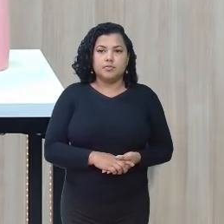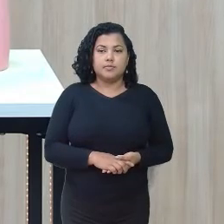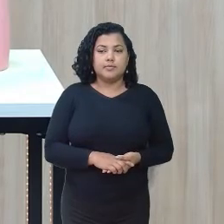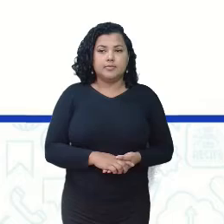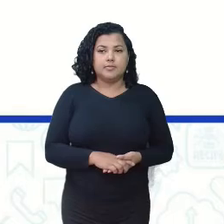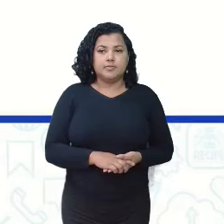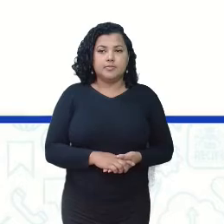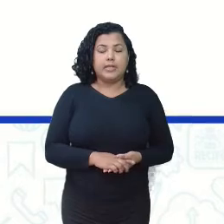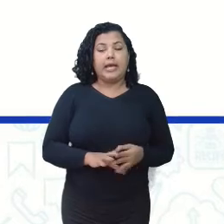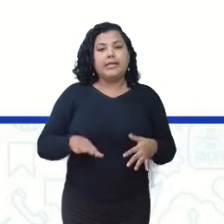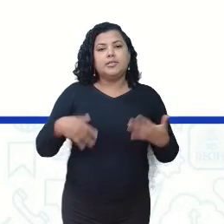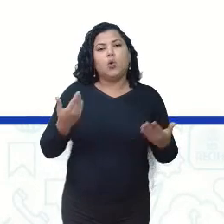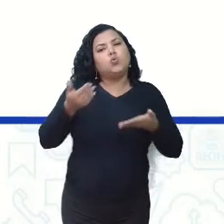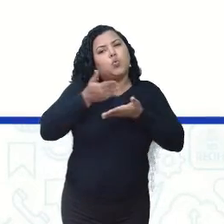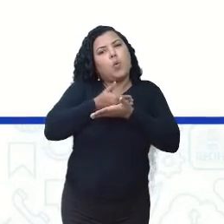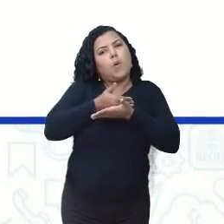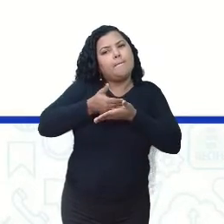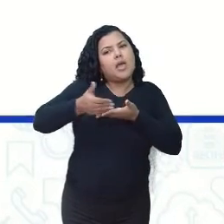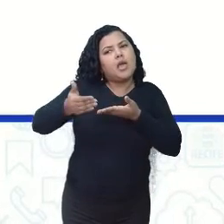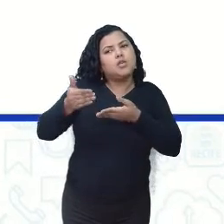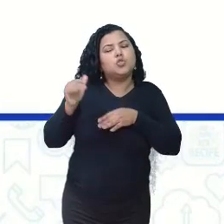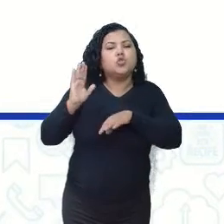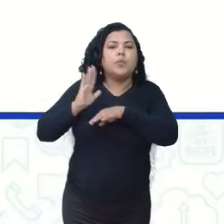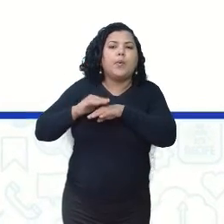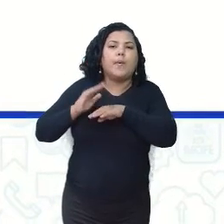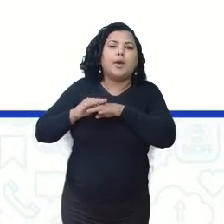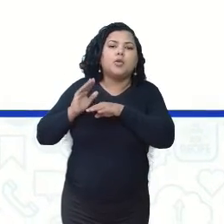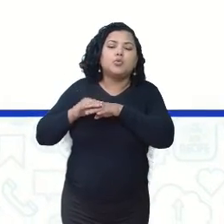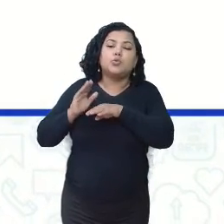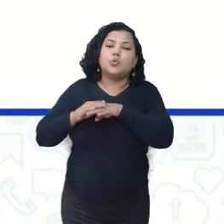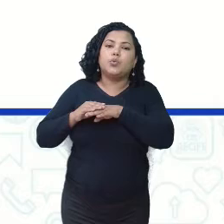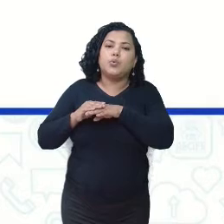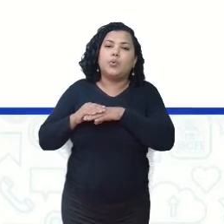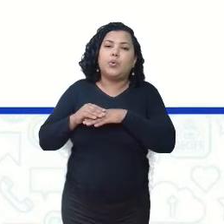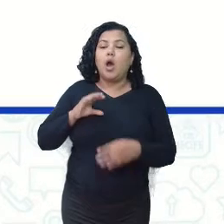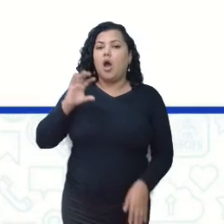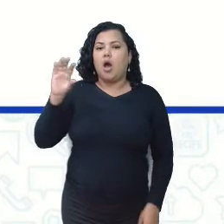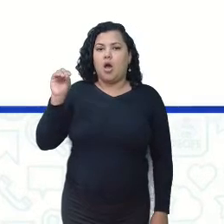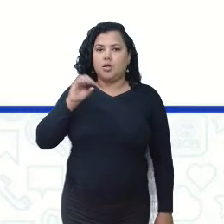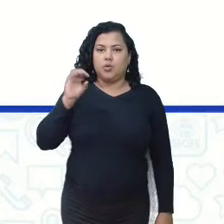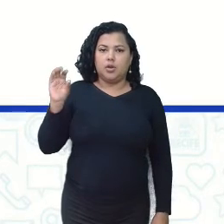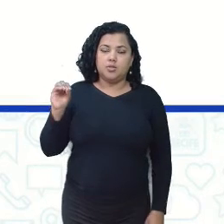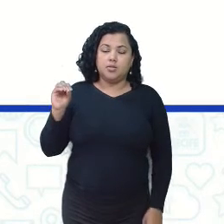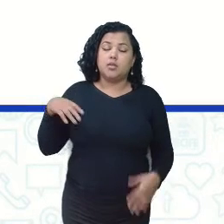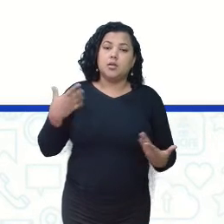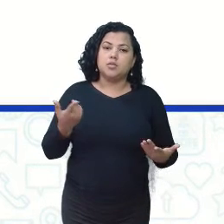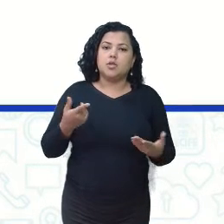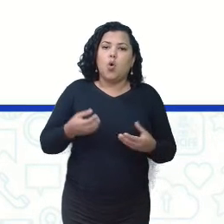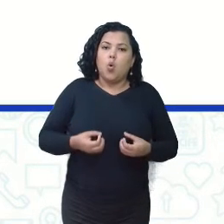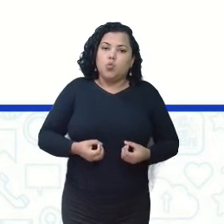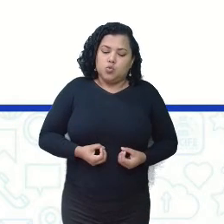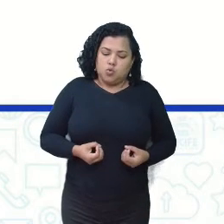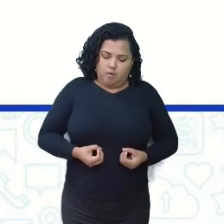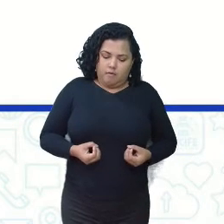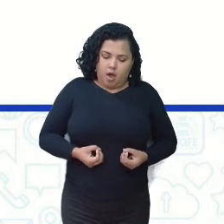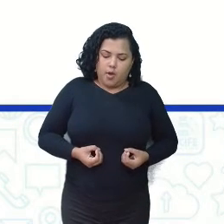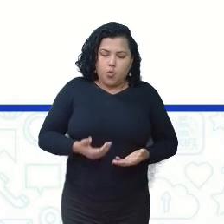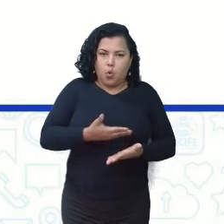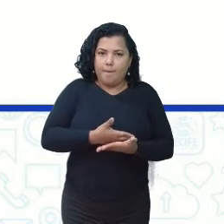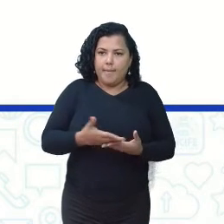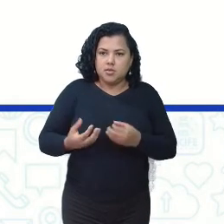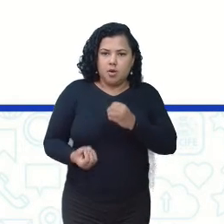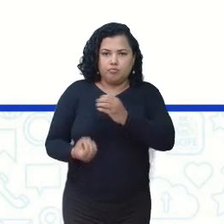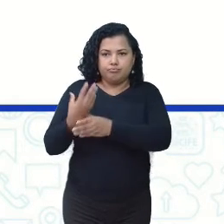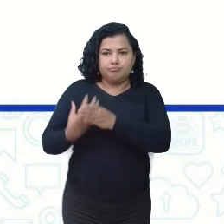A partir da puberdade, os ovários eles passam a produzir os hormônios sexuais